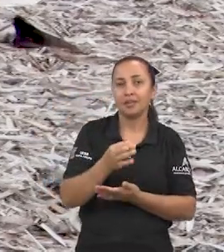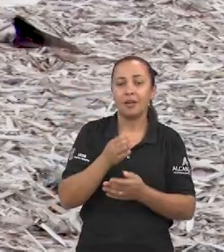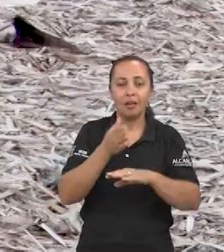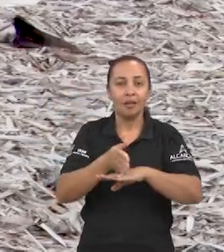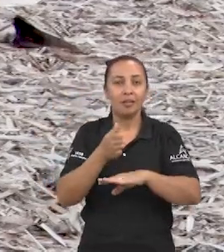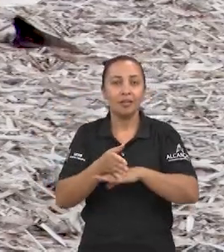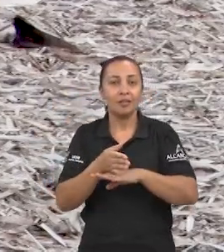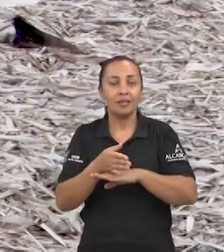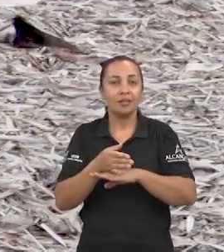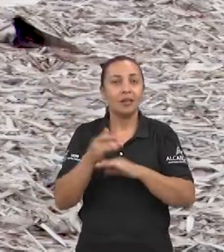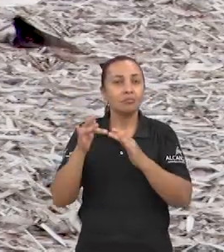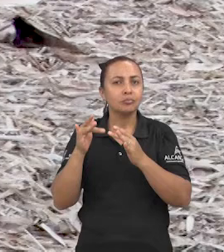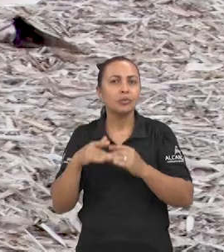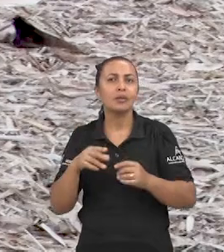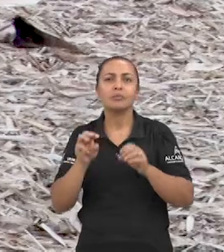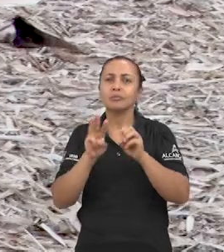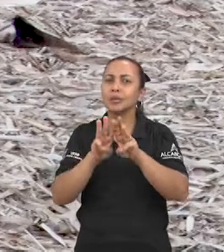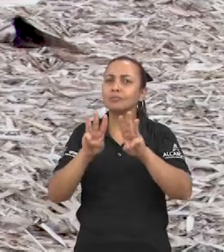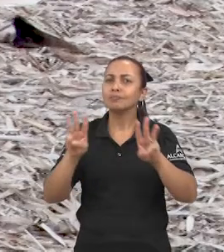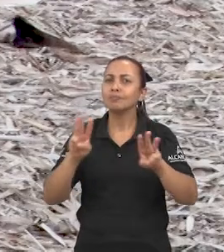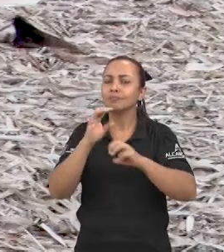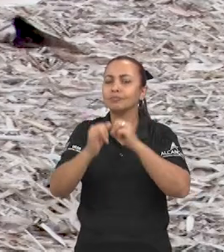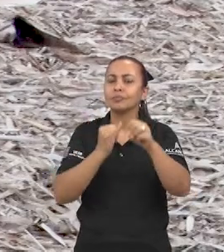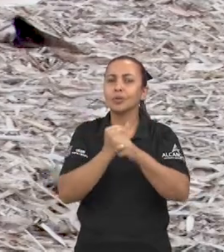sugestão, entre em contato pelo nosso e-mail